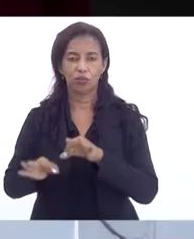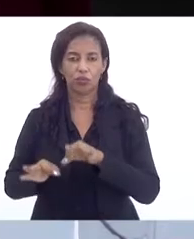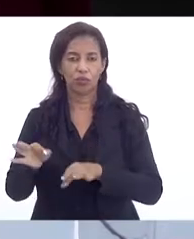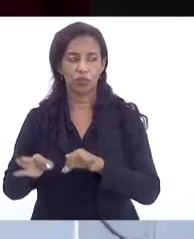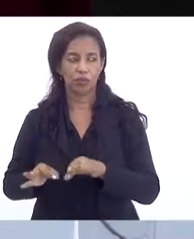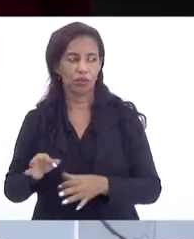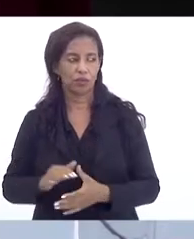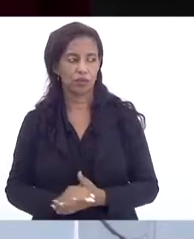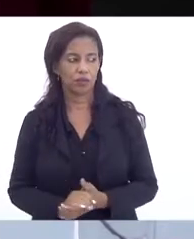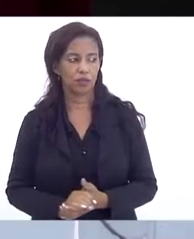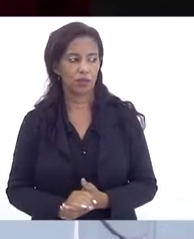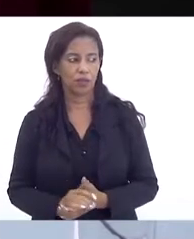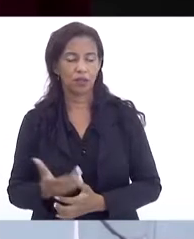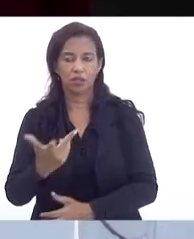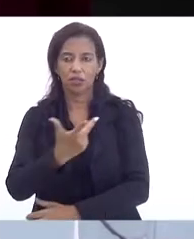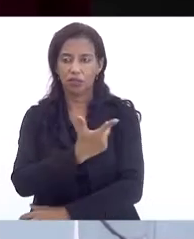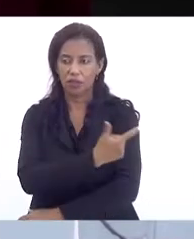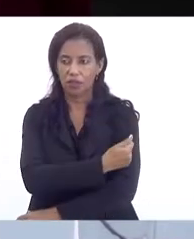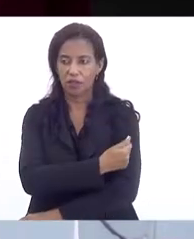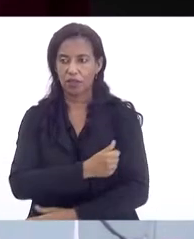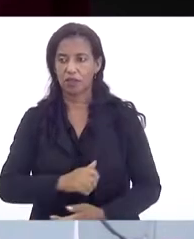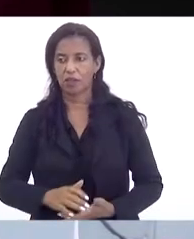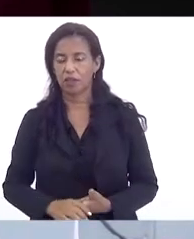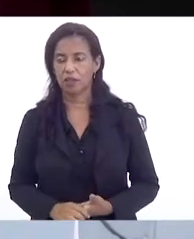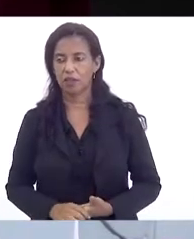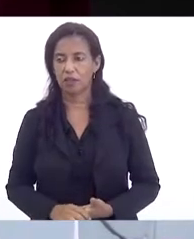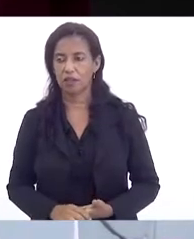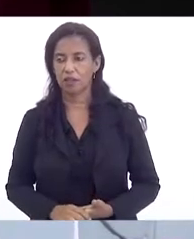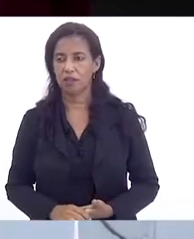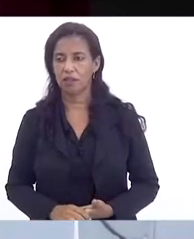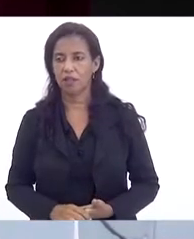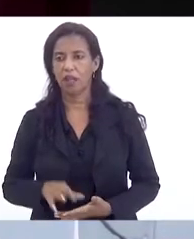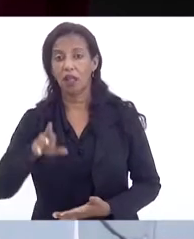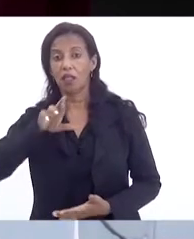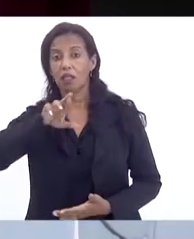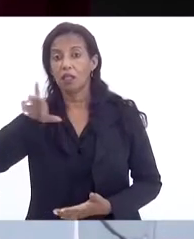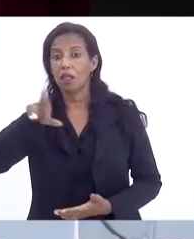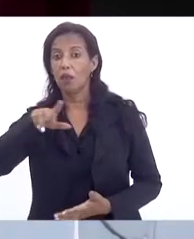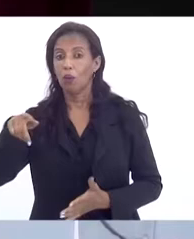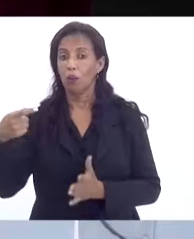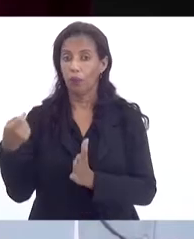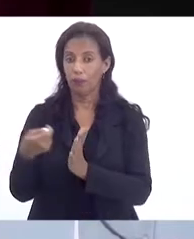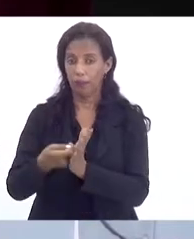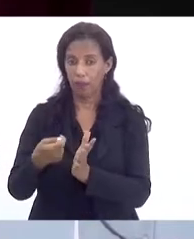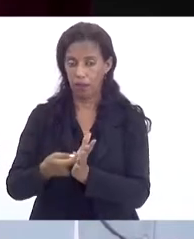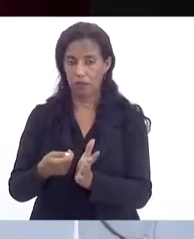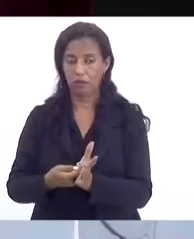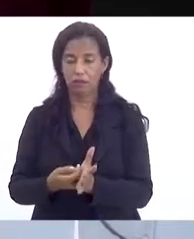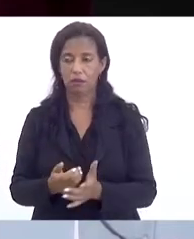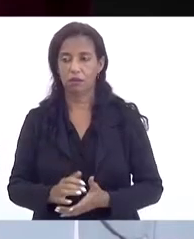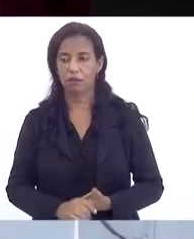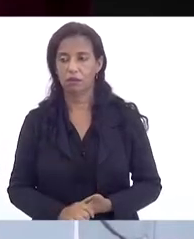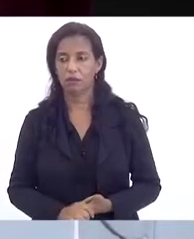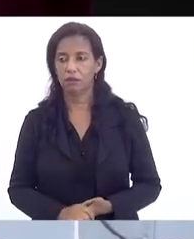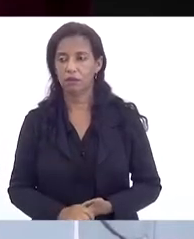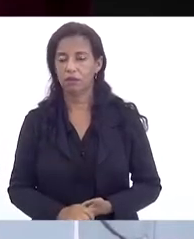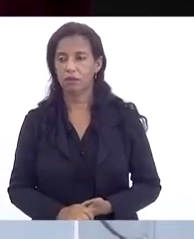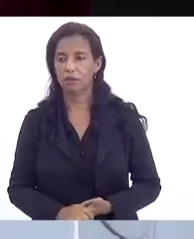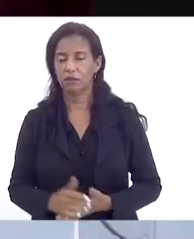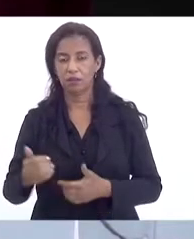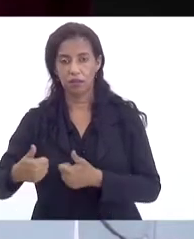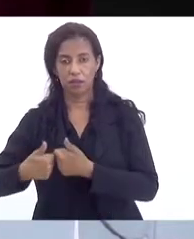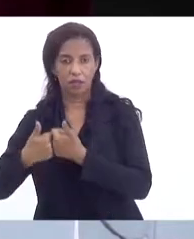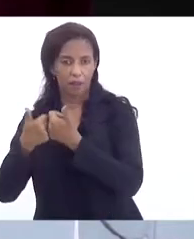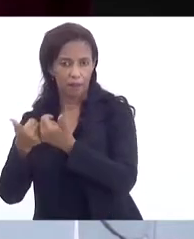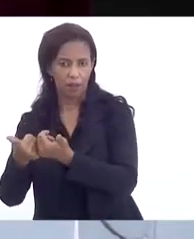juridicidade, das vacinas não obrigatórias, porque as vacinas seria obrigatórias